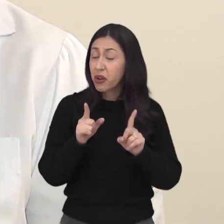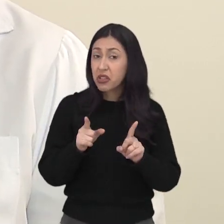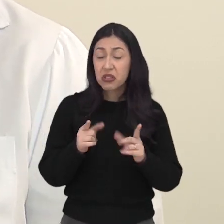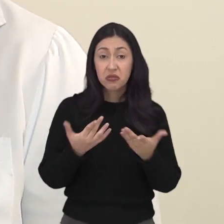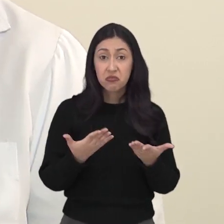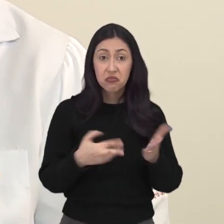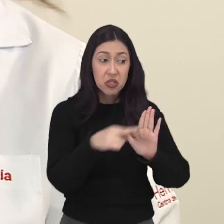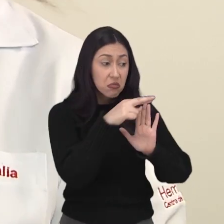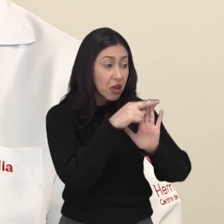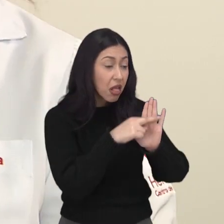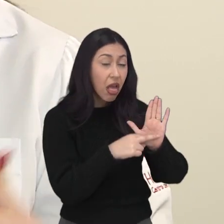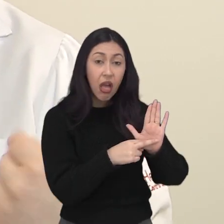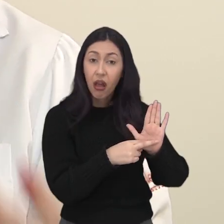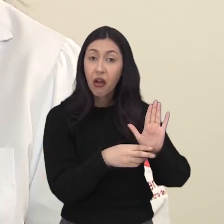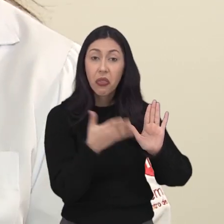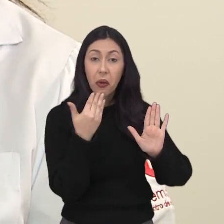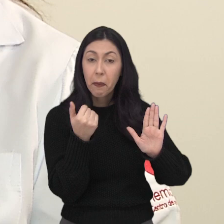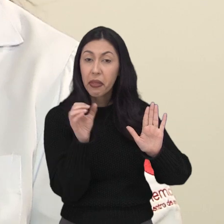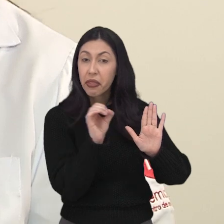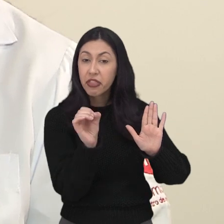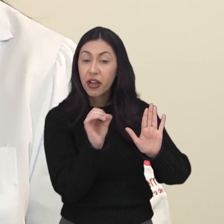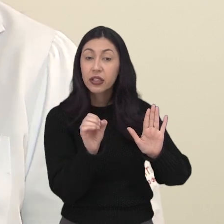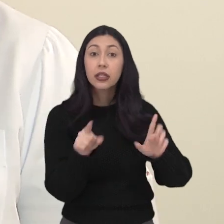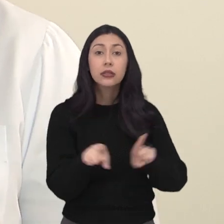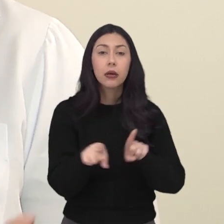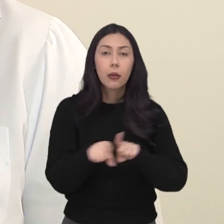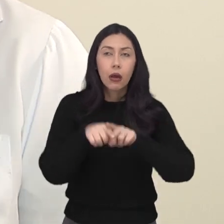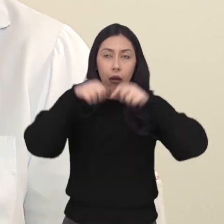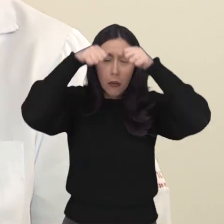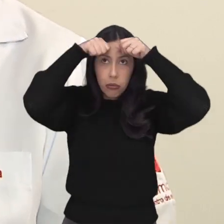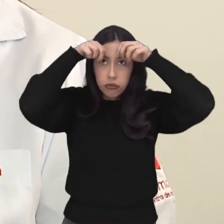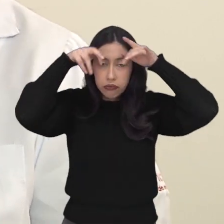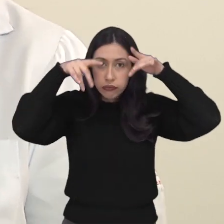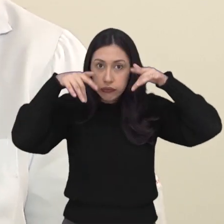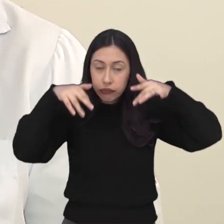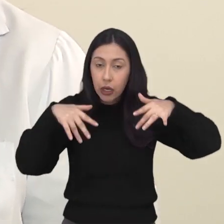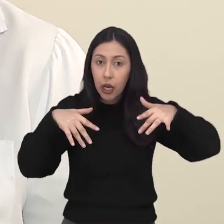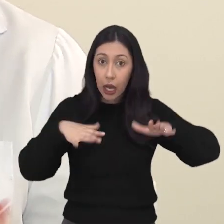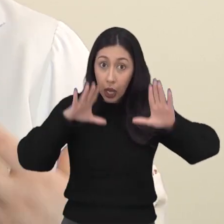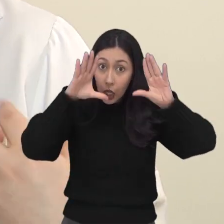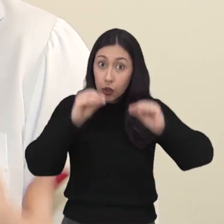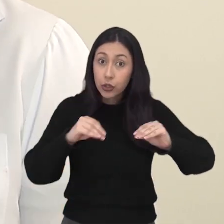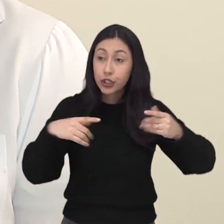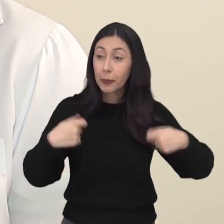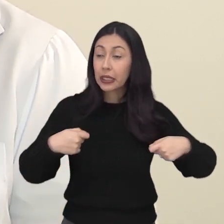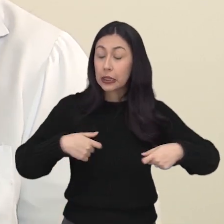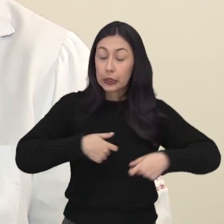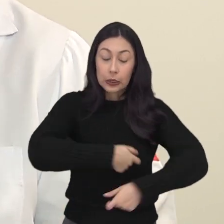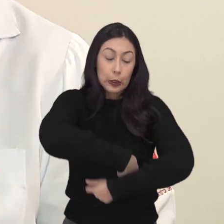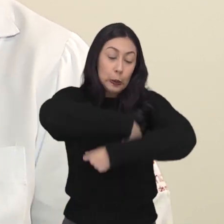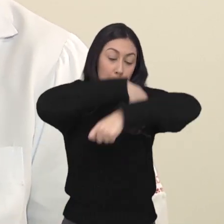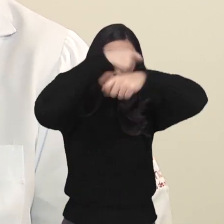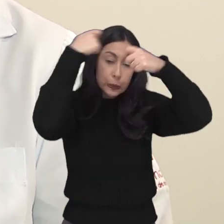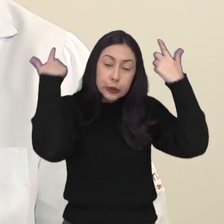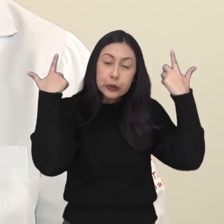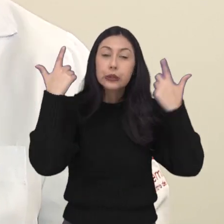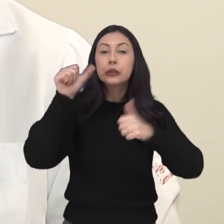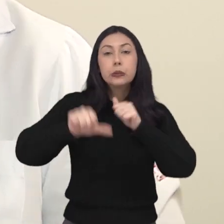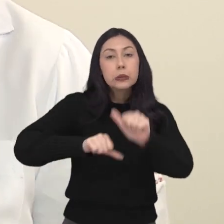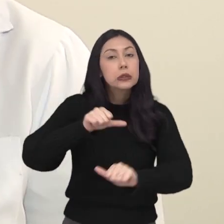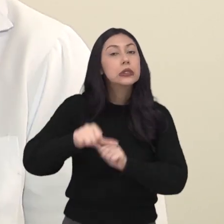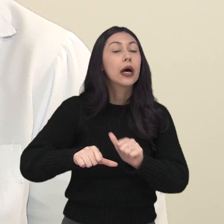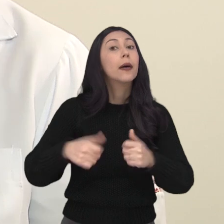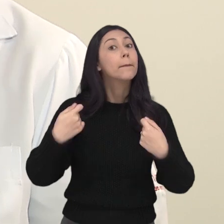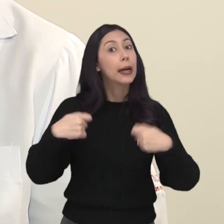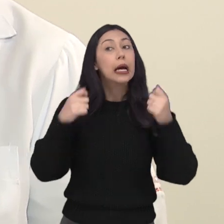num paciente que não está fazendo uma dieta, que não está fazendo uma reeducação alimentar, uma sudorese intensa à noite, assim, de precisar trocar a camisa do